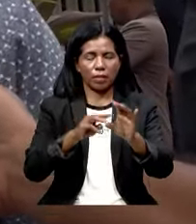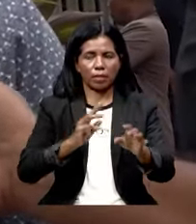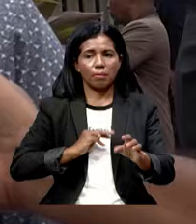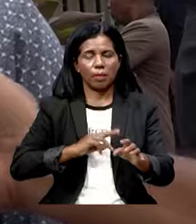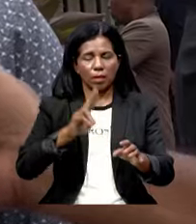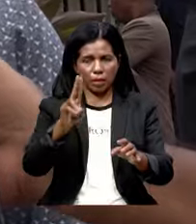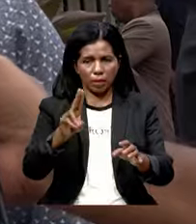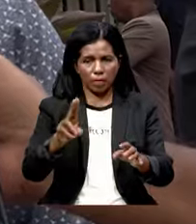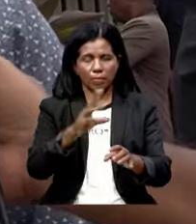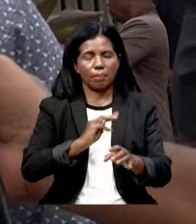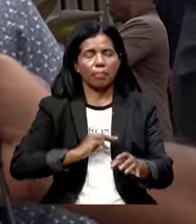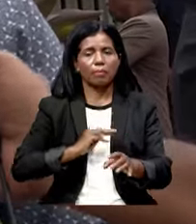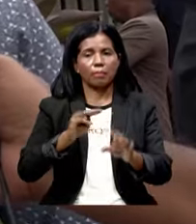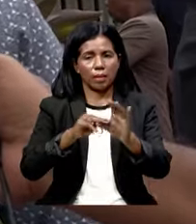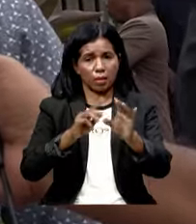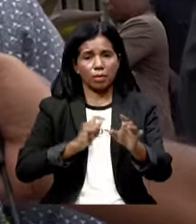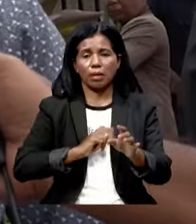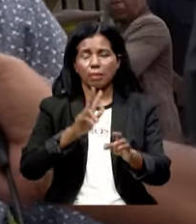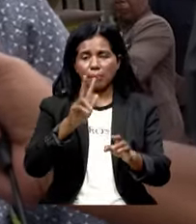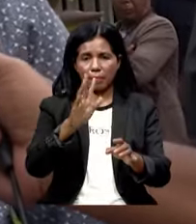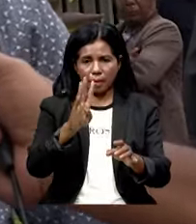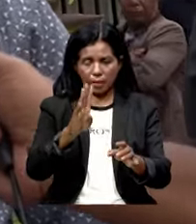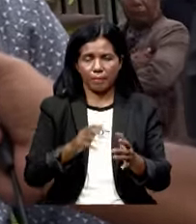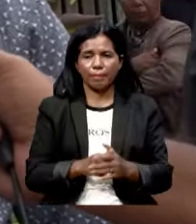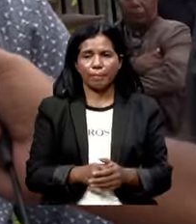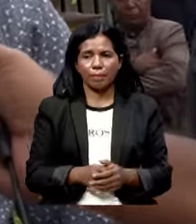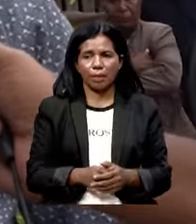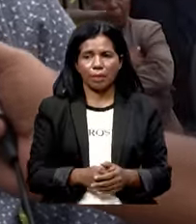mercado TBC. E talo